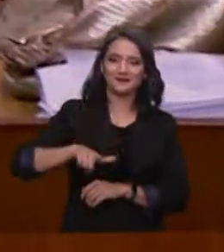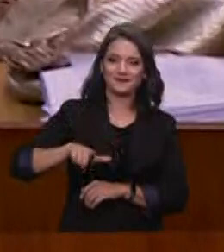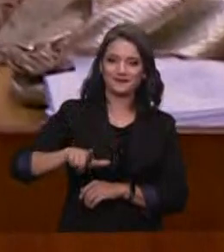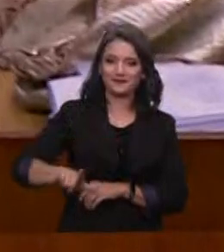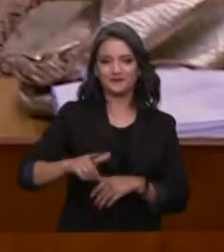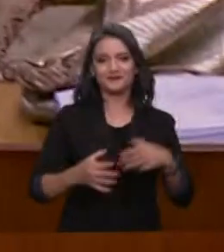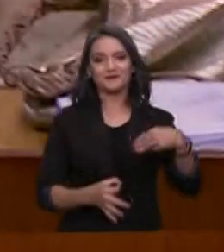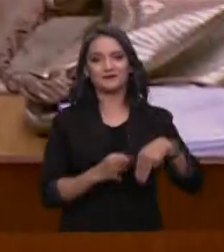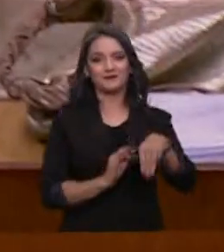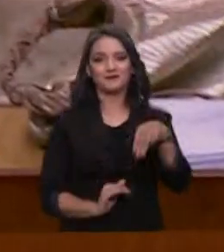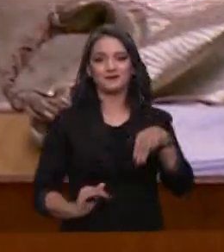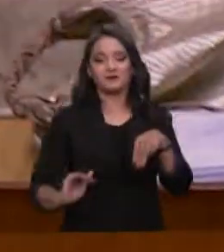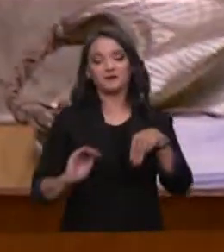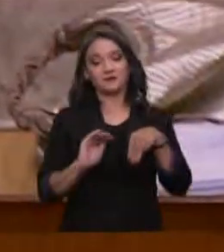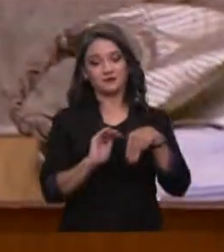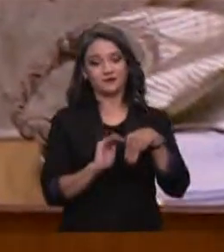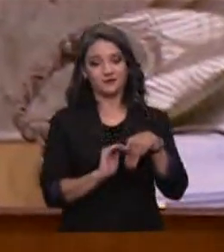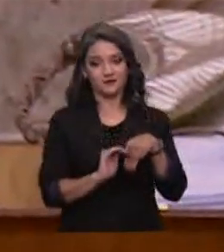tanto aqui